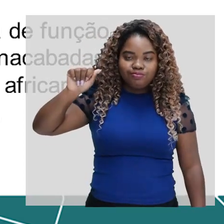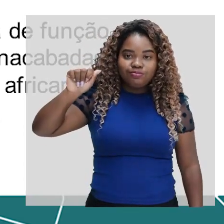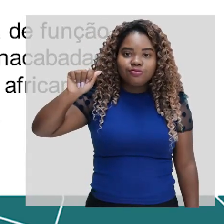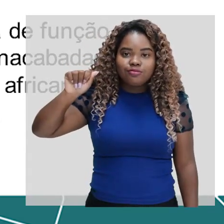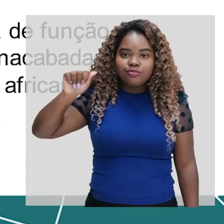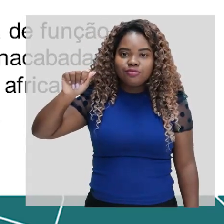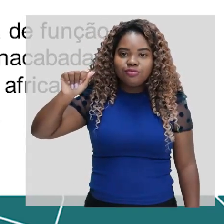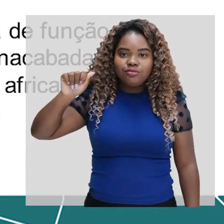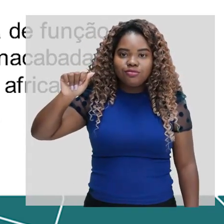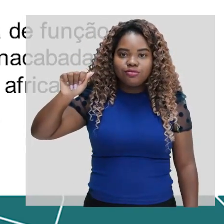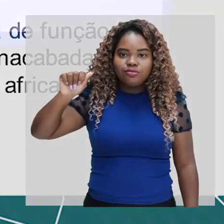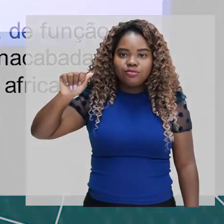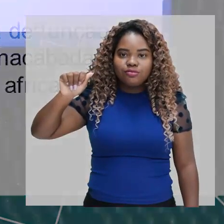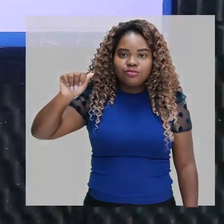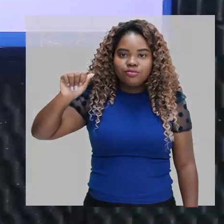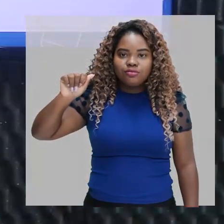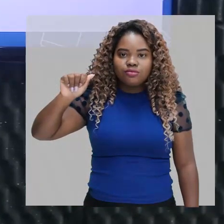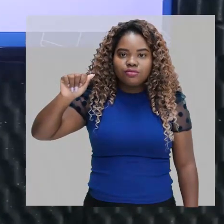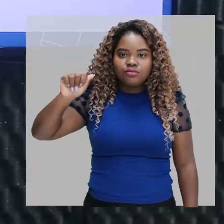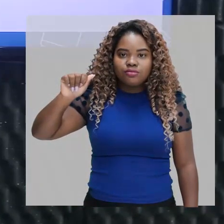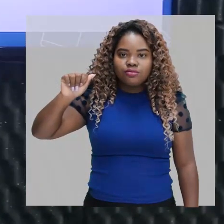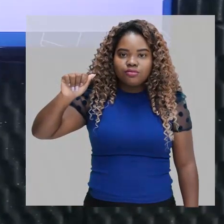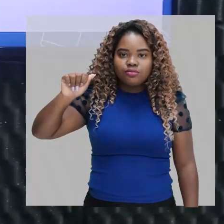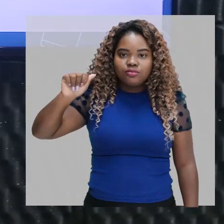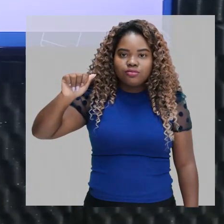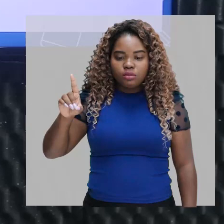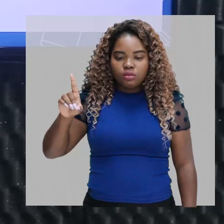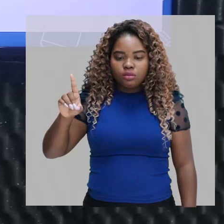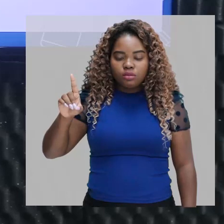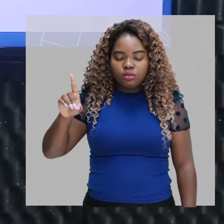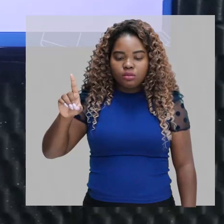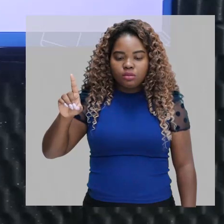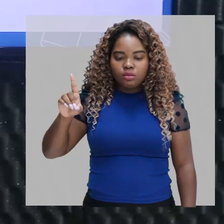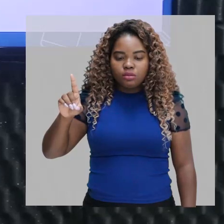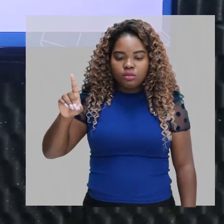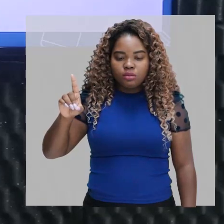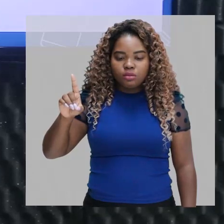vocabulário e a situação. Está trazendo aí a questão do patrimônio